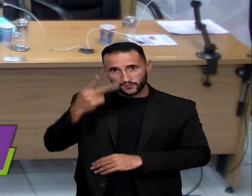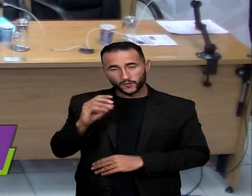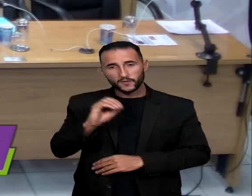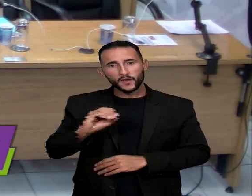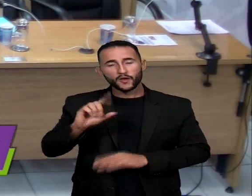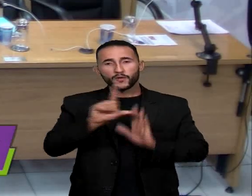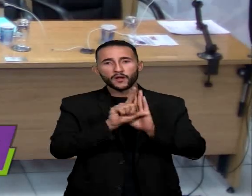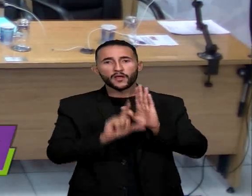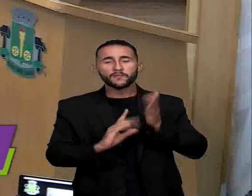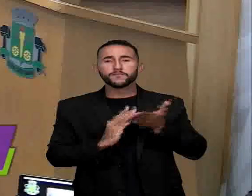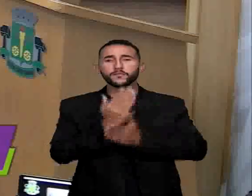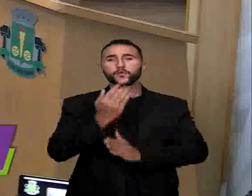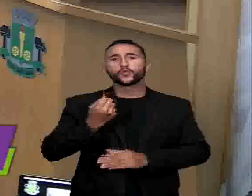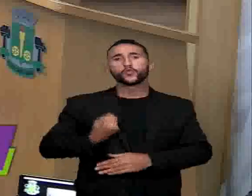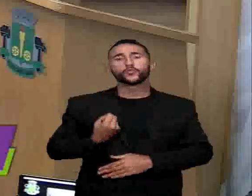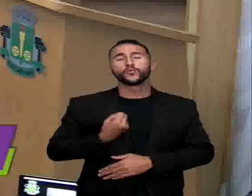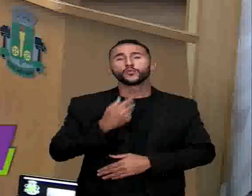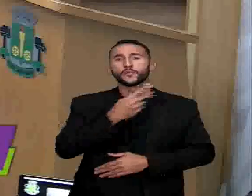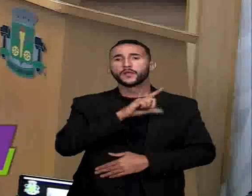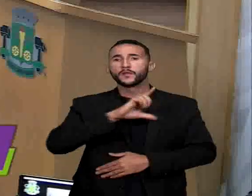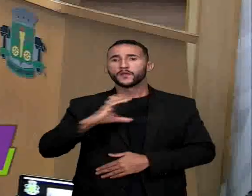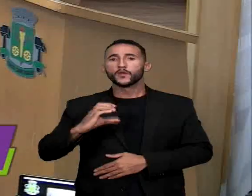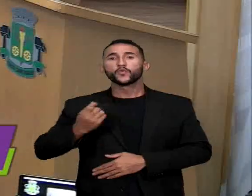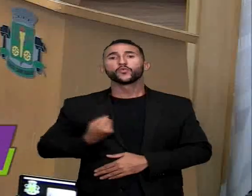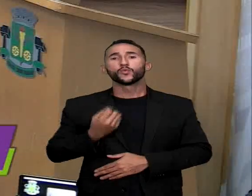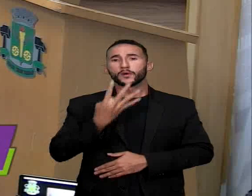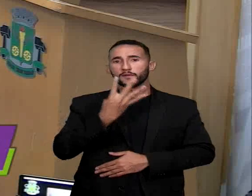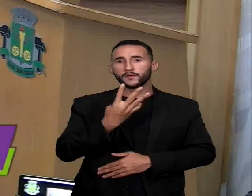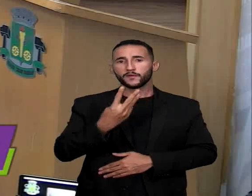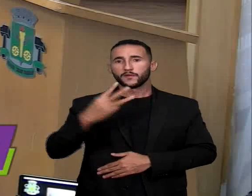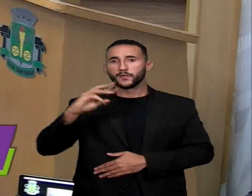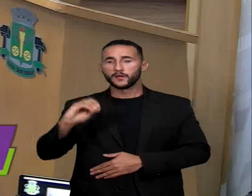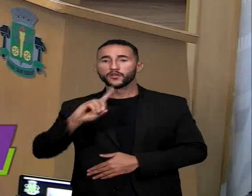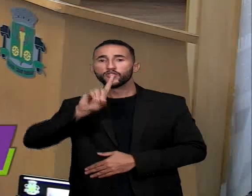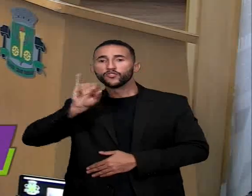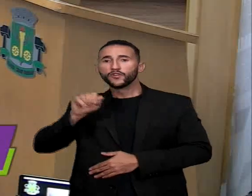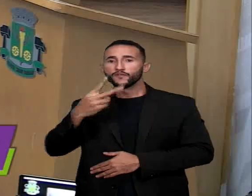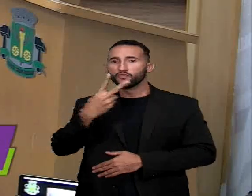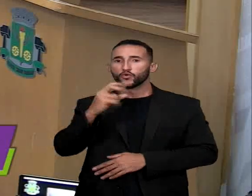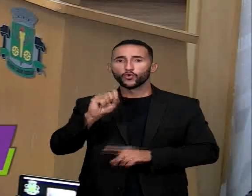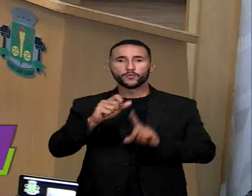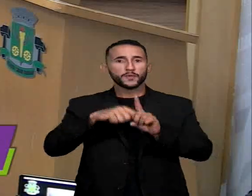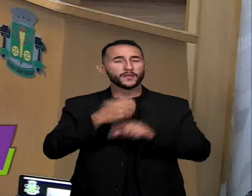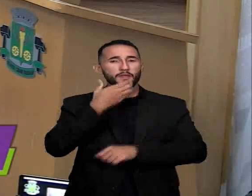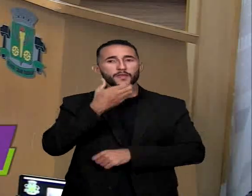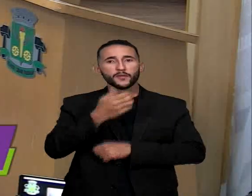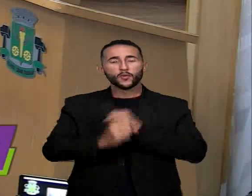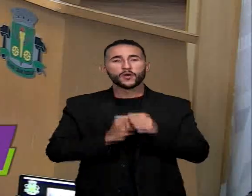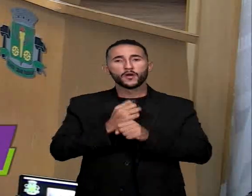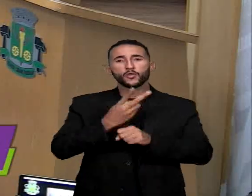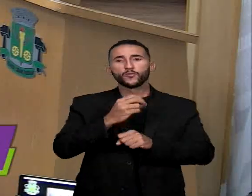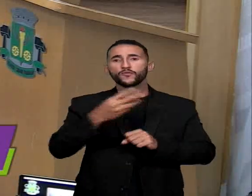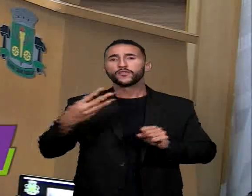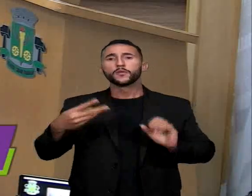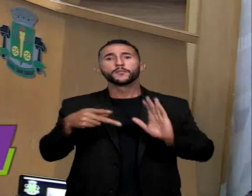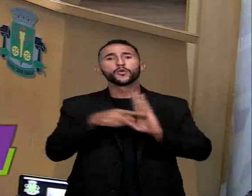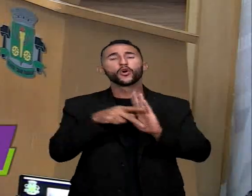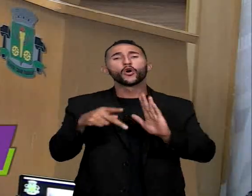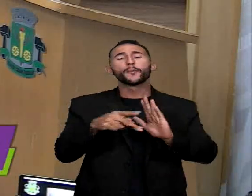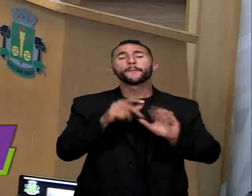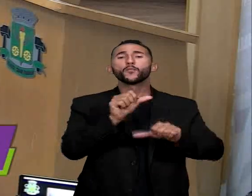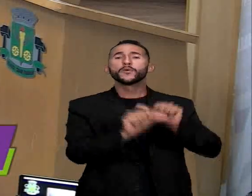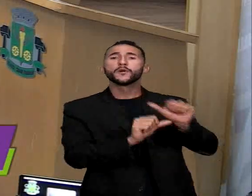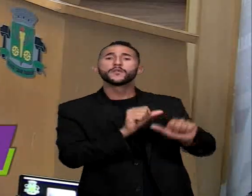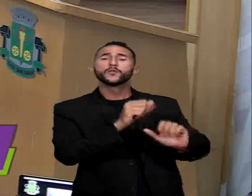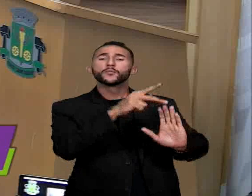sanção da lei complementar número 430 de 28 de dezembro de 2023 referente ao substitutivo número